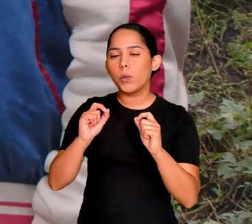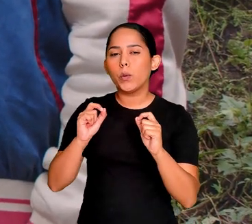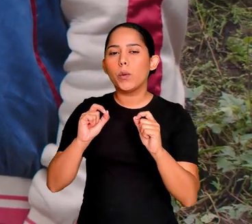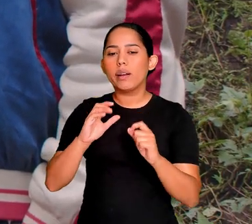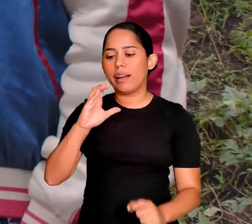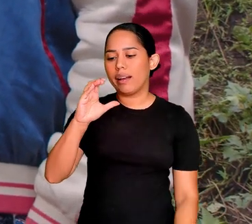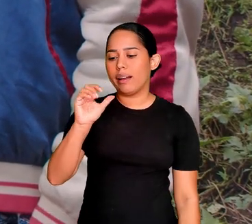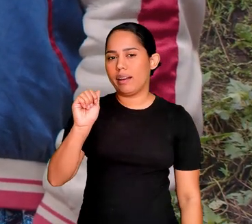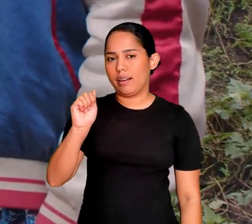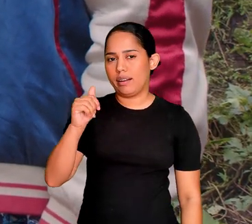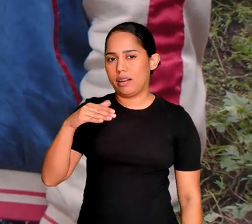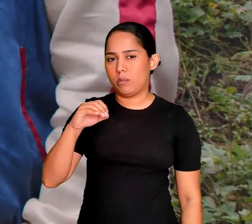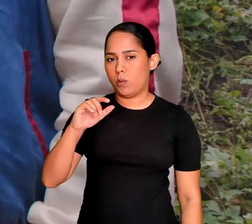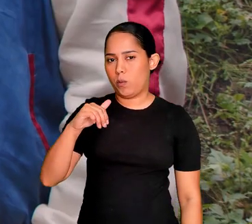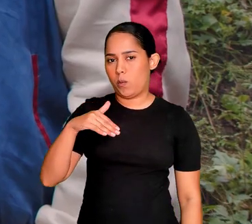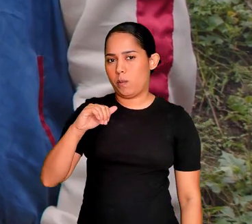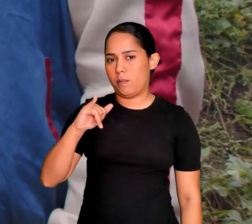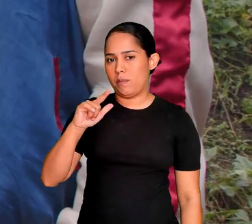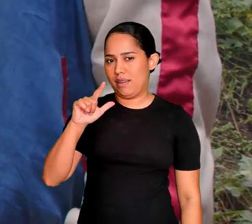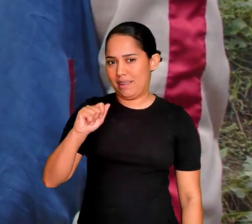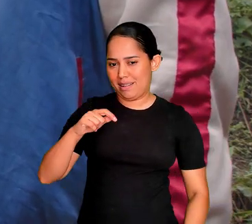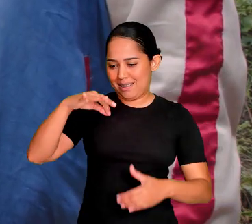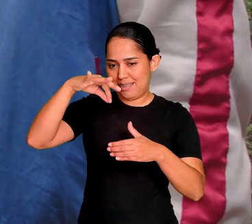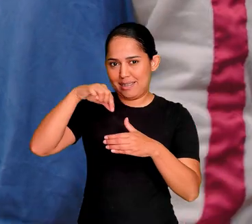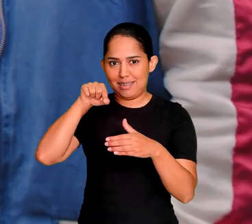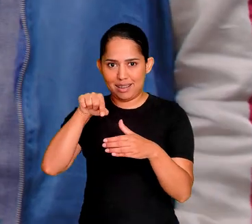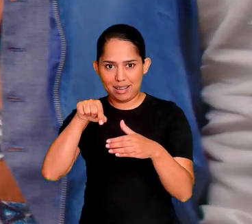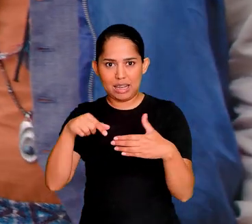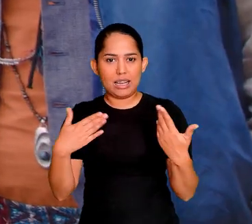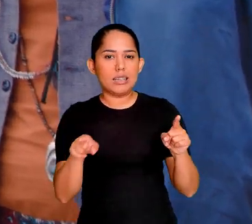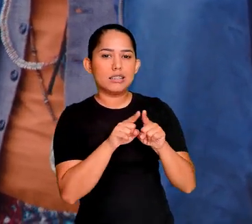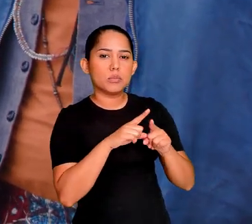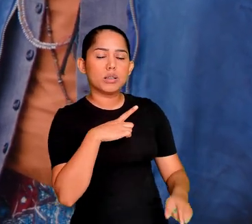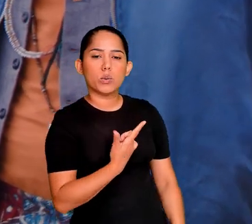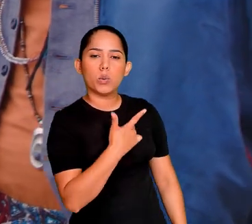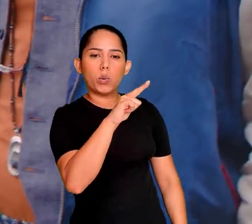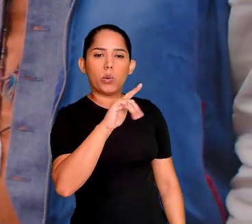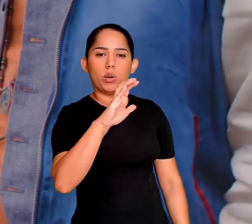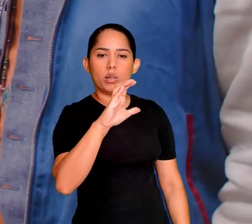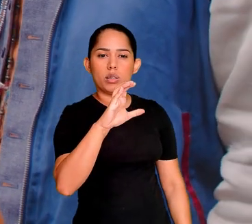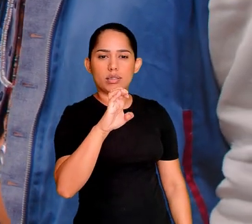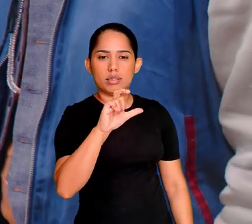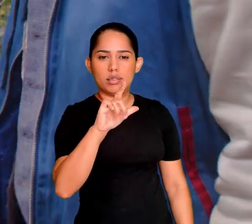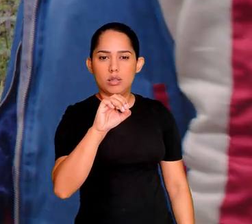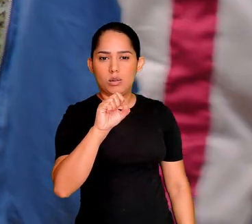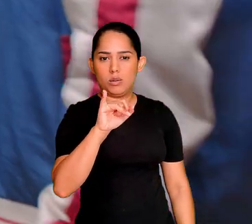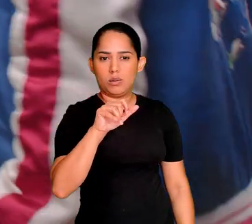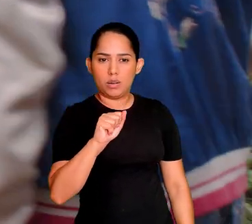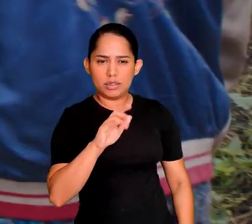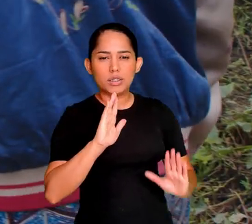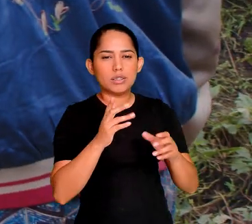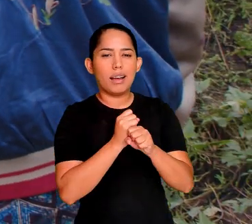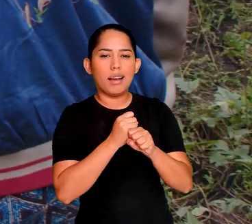mais de 20 anos aqui no sítio. Essa aqui é uma celósia cristata, mas a gente tem a celósia argentea, que é o